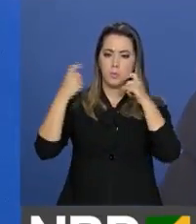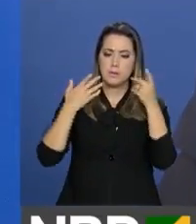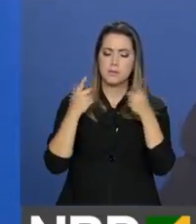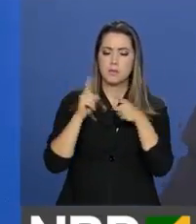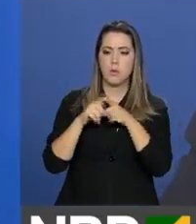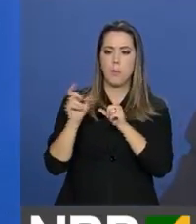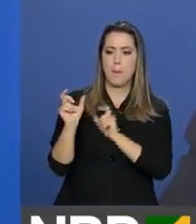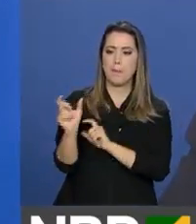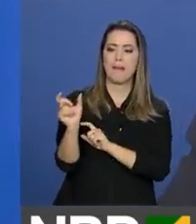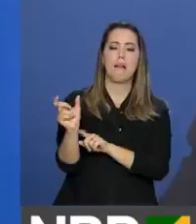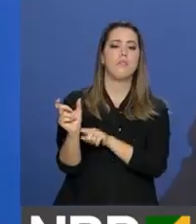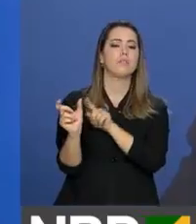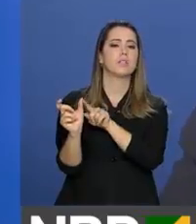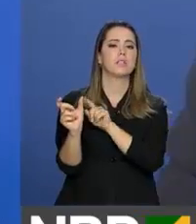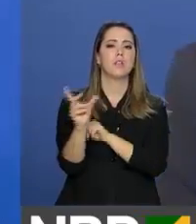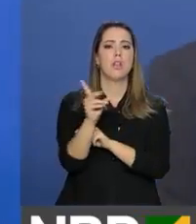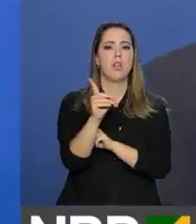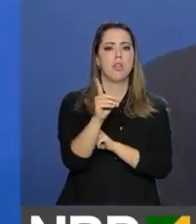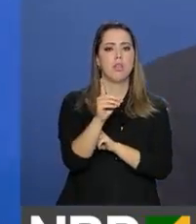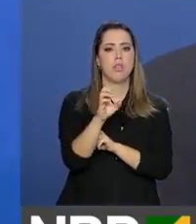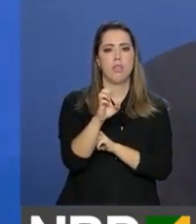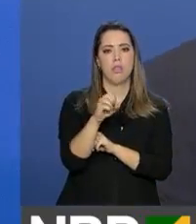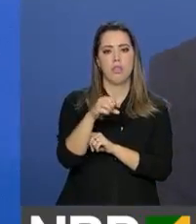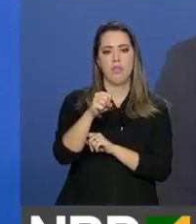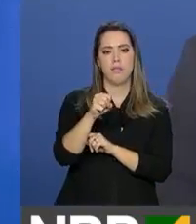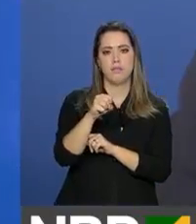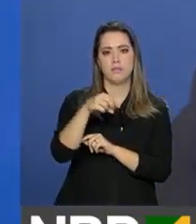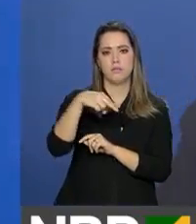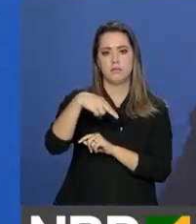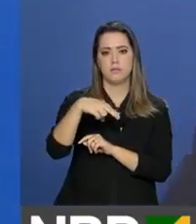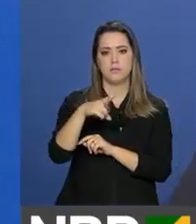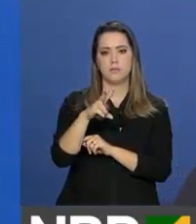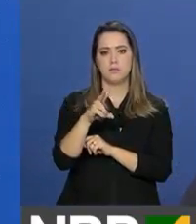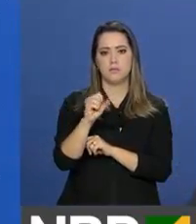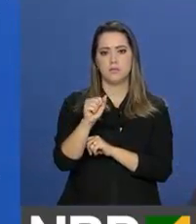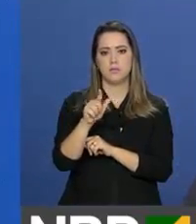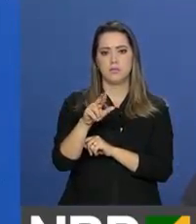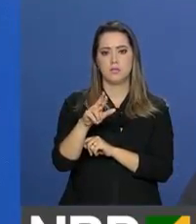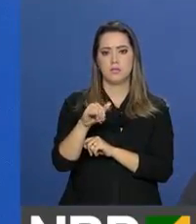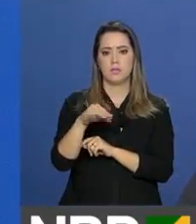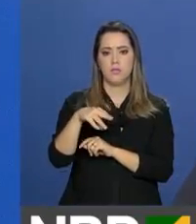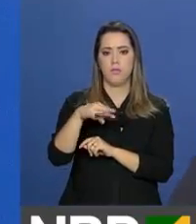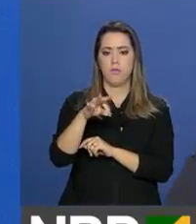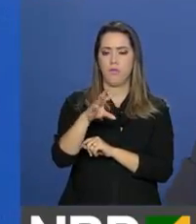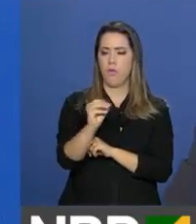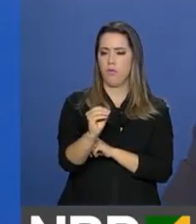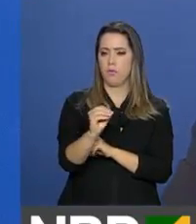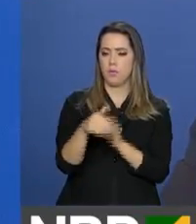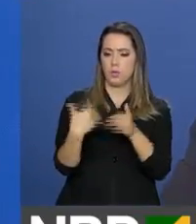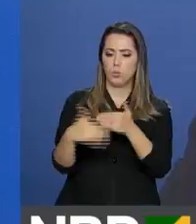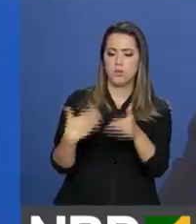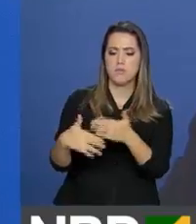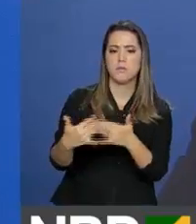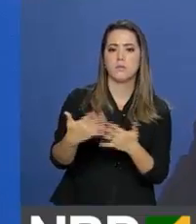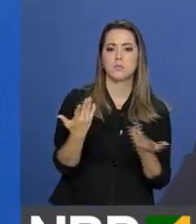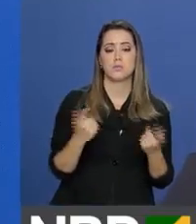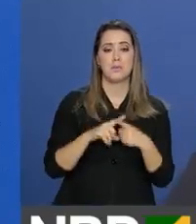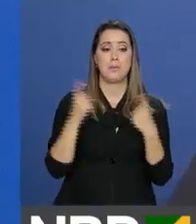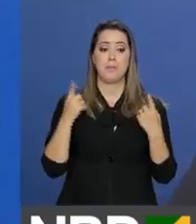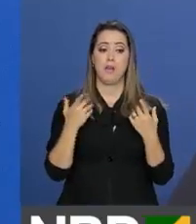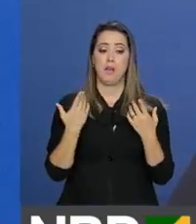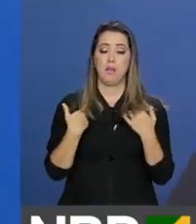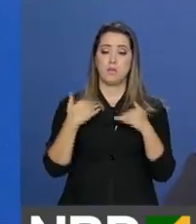expressão desenvolvimento. E nós todos concluímos que a interpretação literal no direito é a